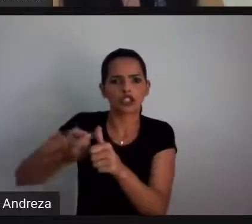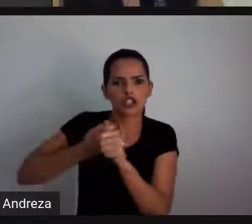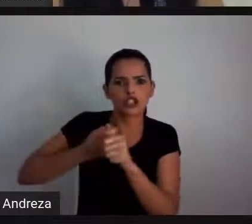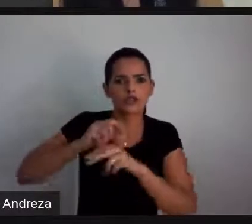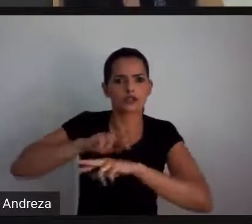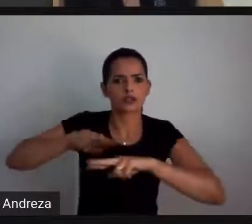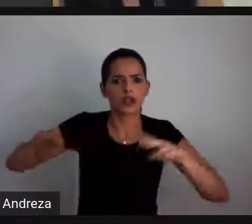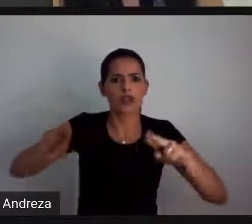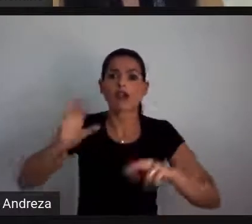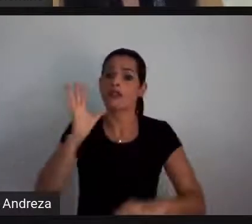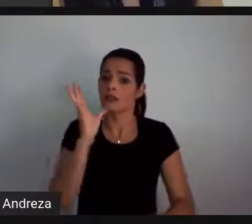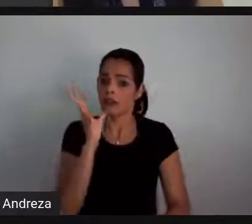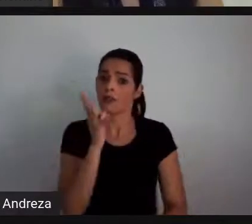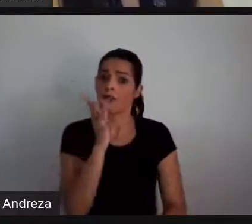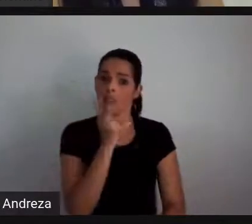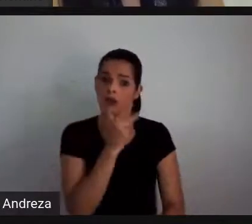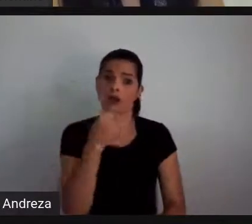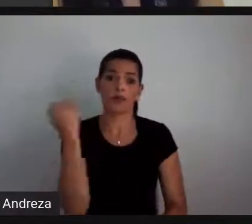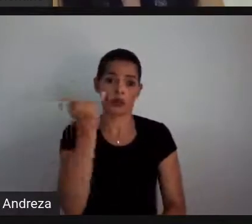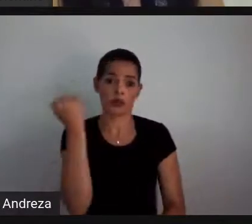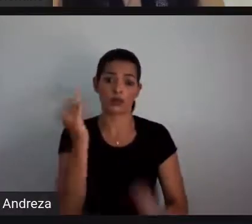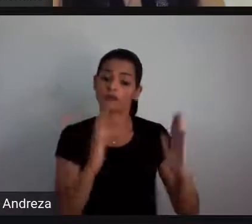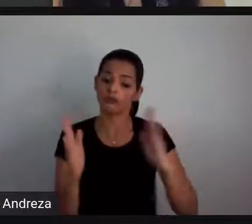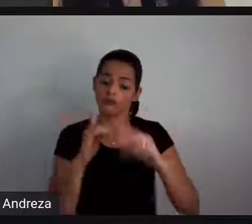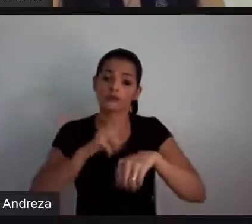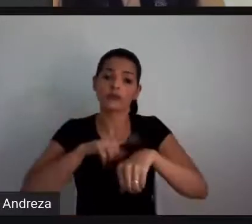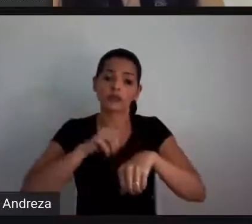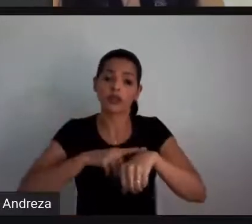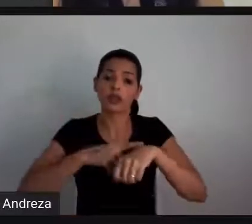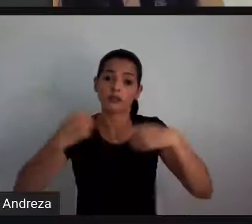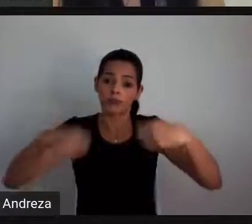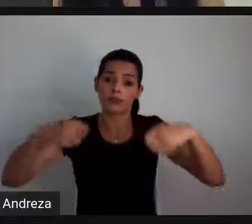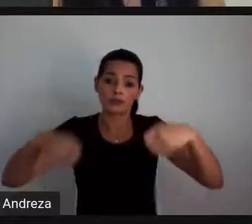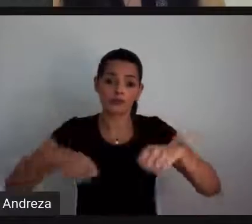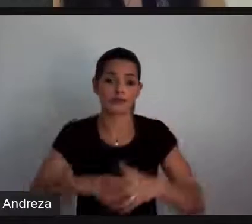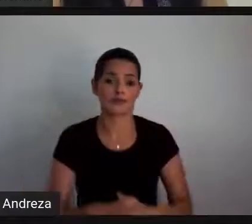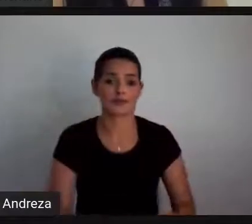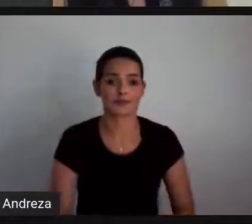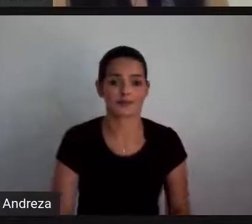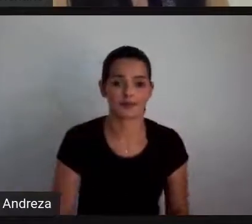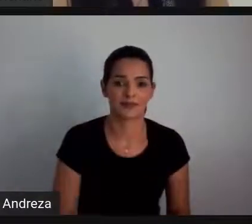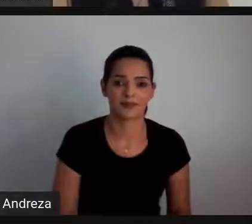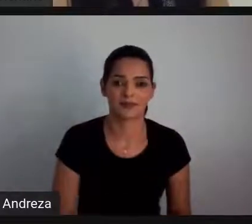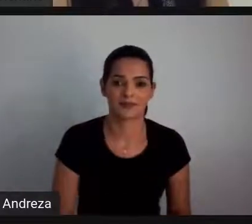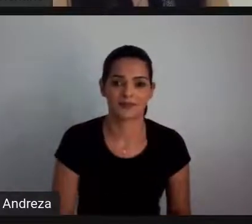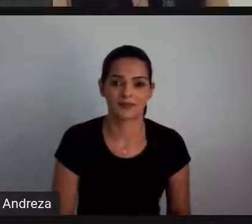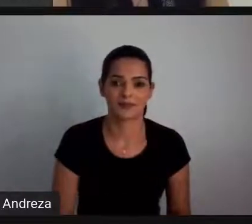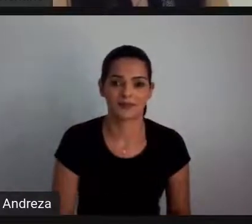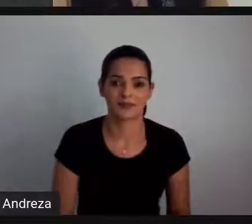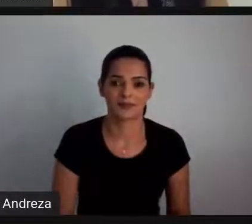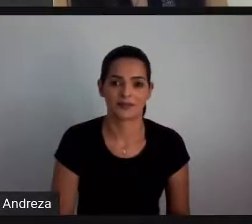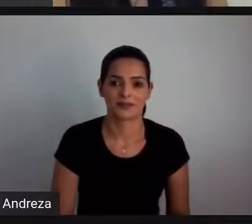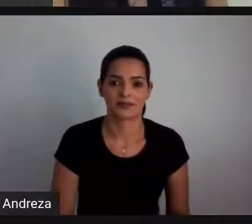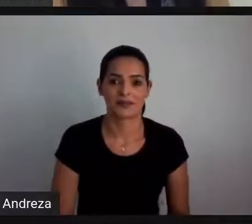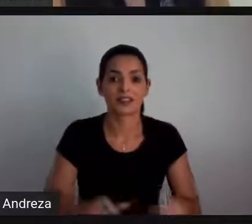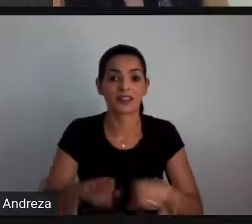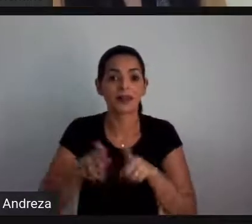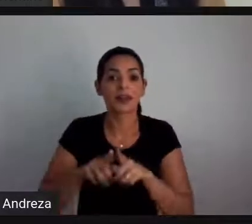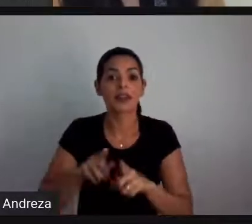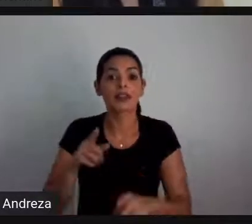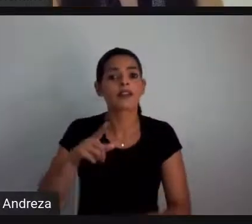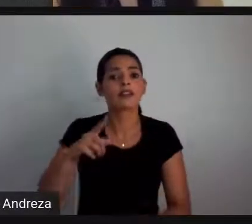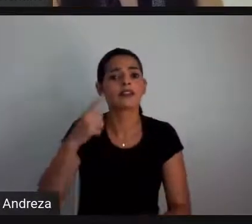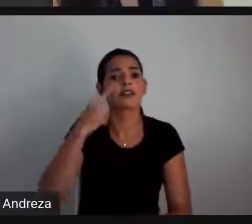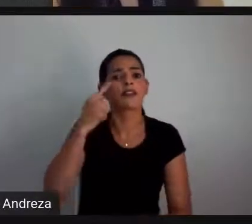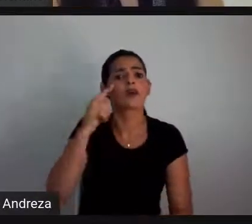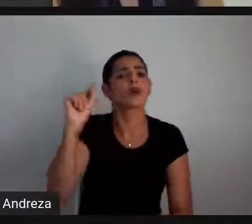Então, é importante essa dedicação de tempo. Entendi. Encarar mesmo, né? E sabe o que eu vejo Exato. também? Que muitas vezes nesse primeiro